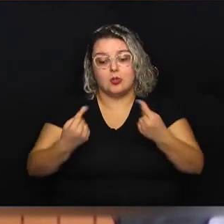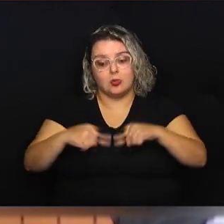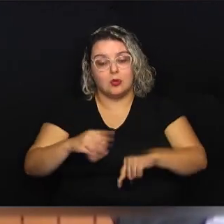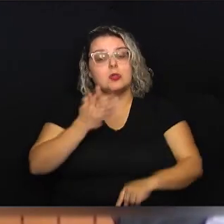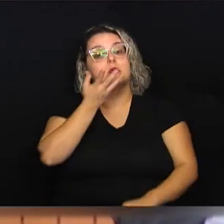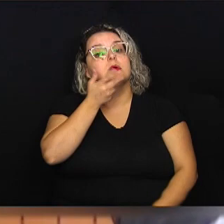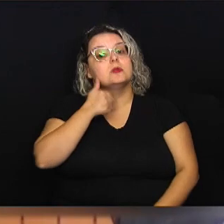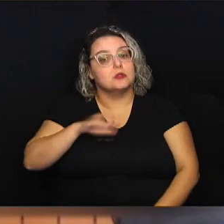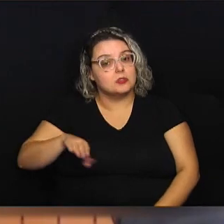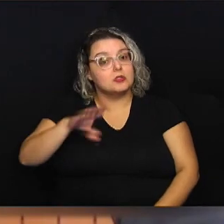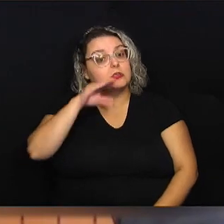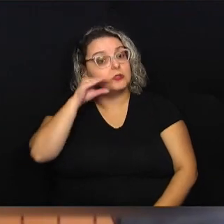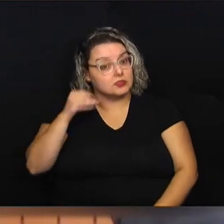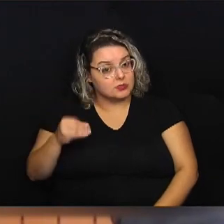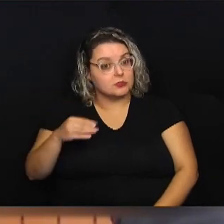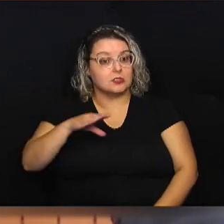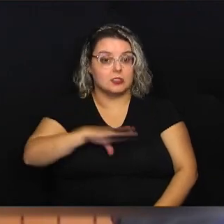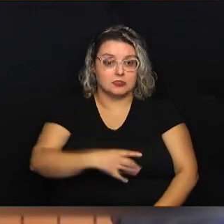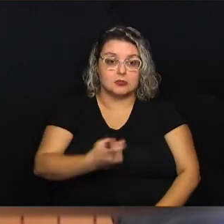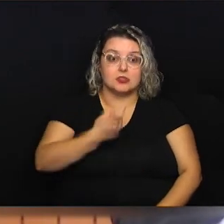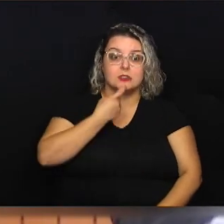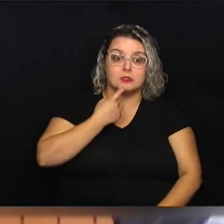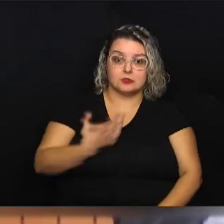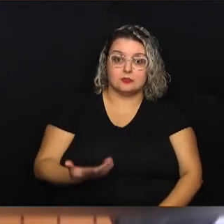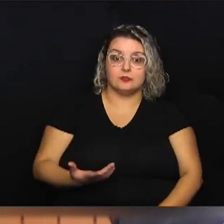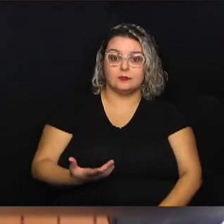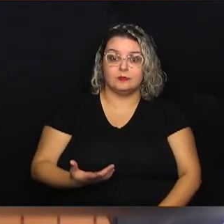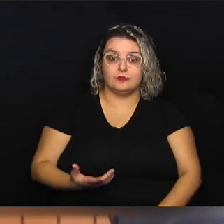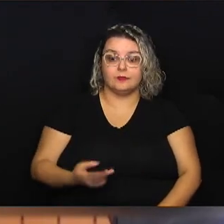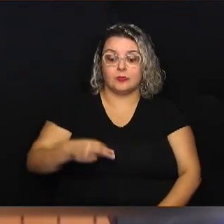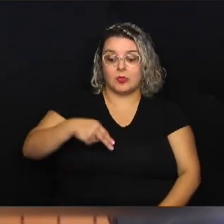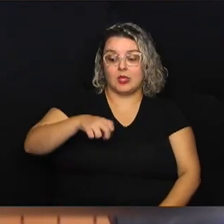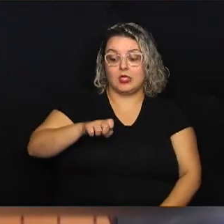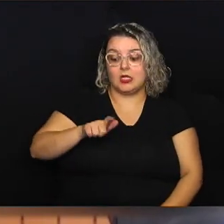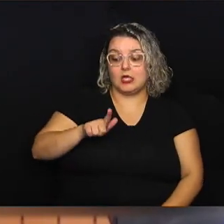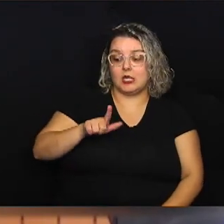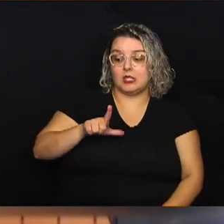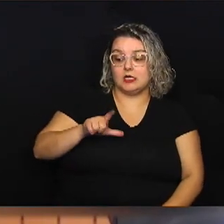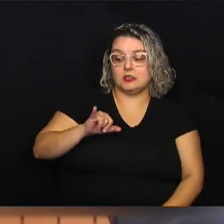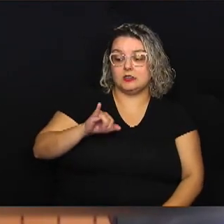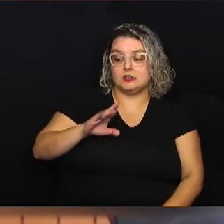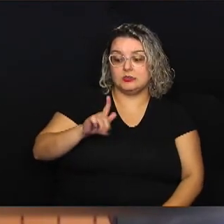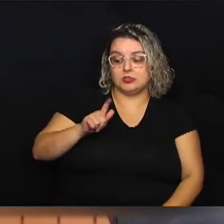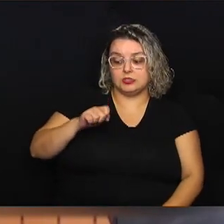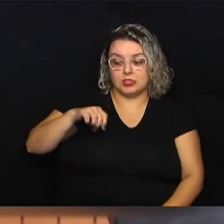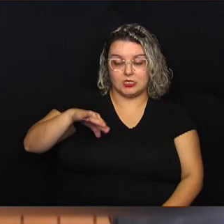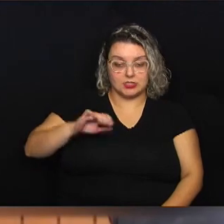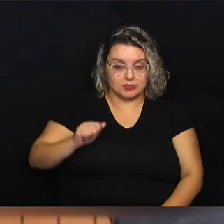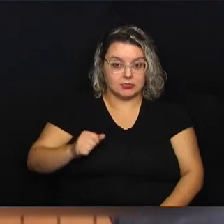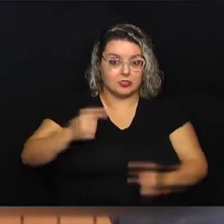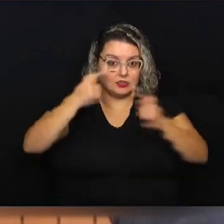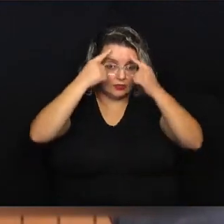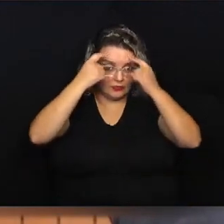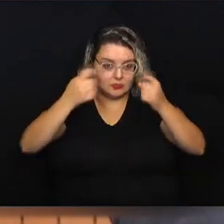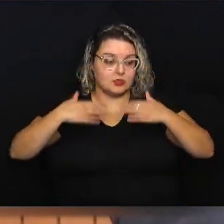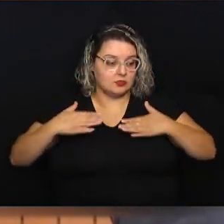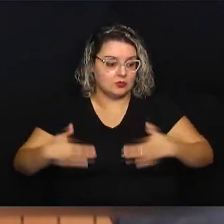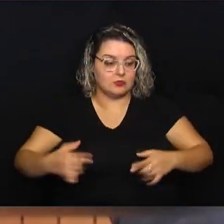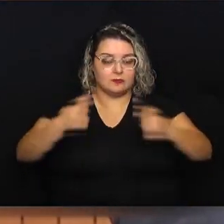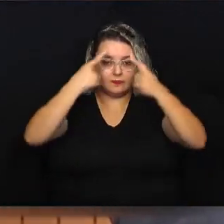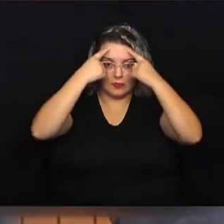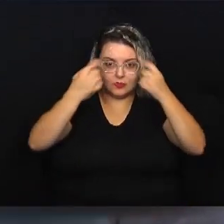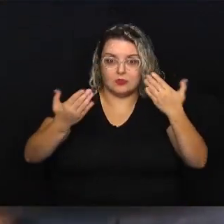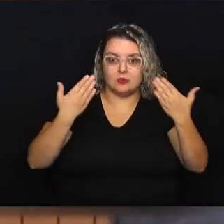e adolescentes em Campinas. Vai desde negligência, violência física, psicológica e